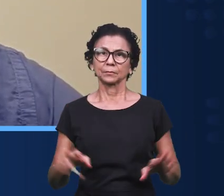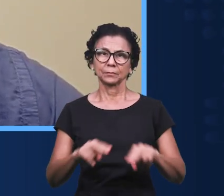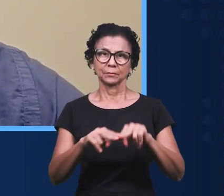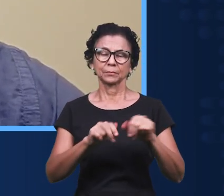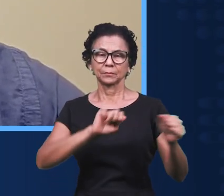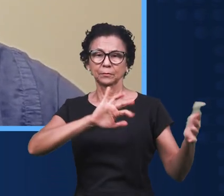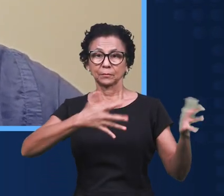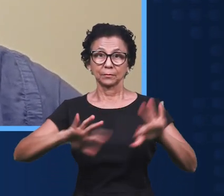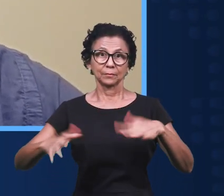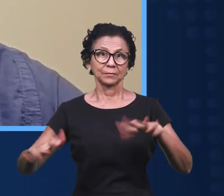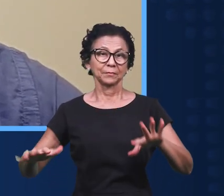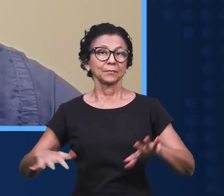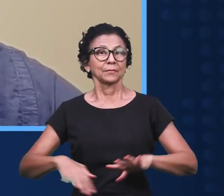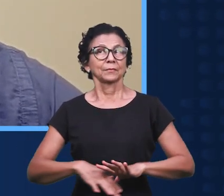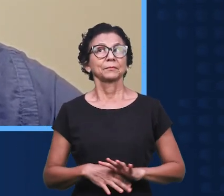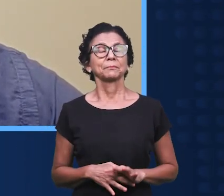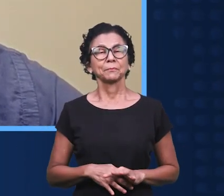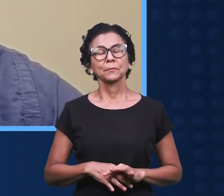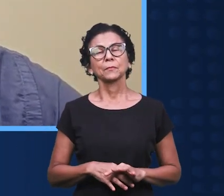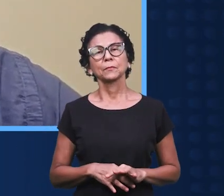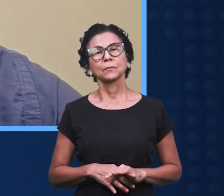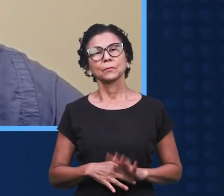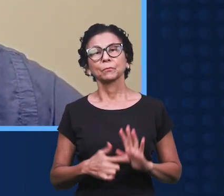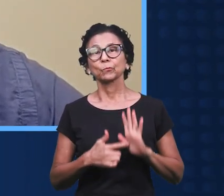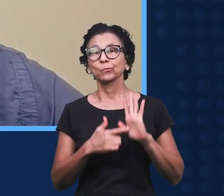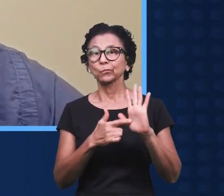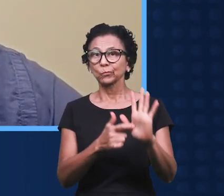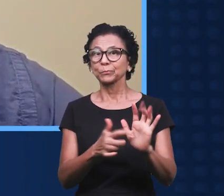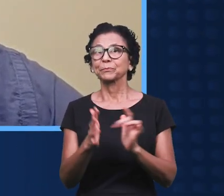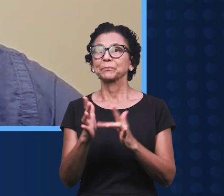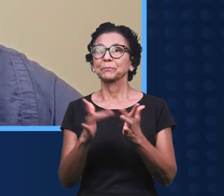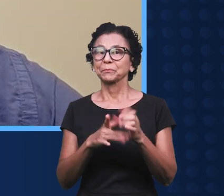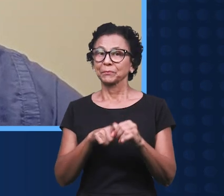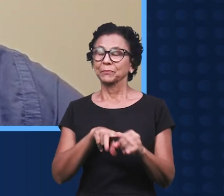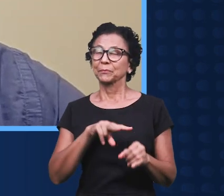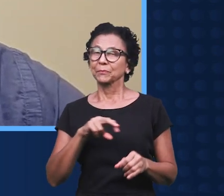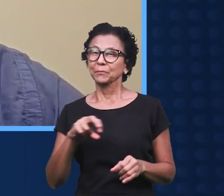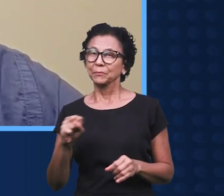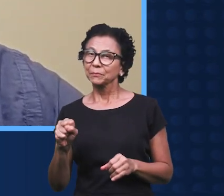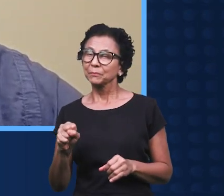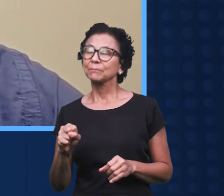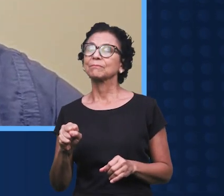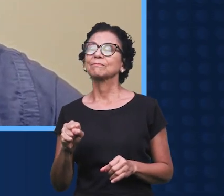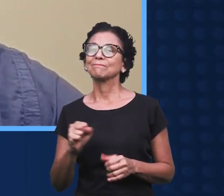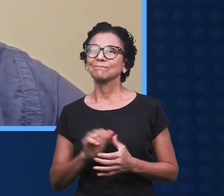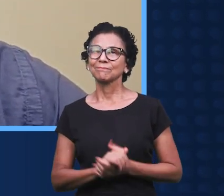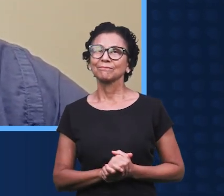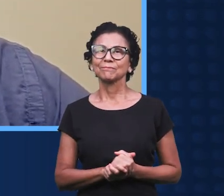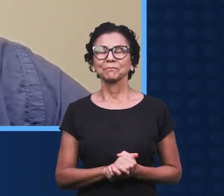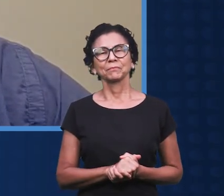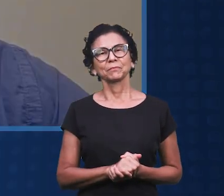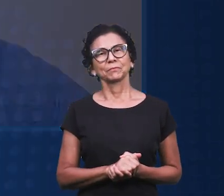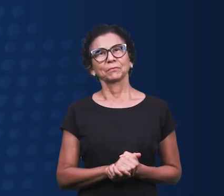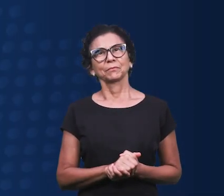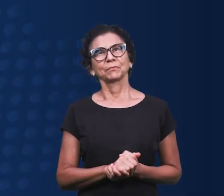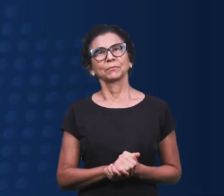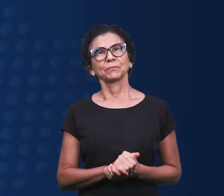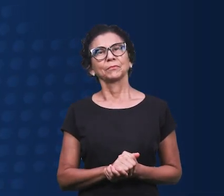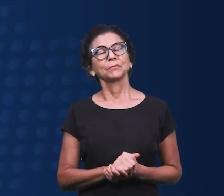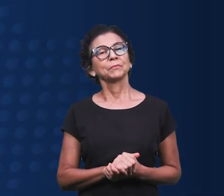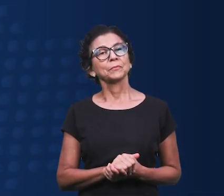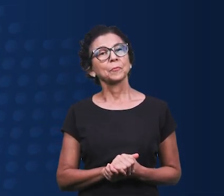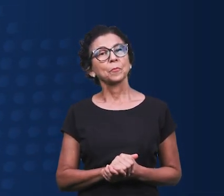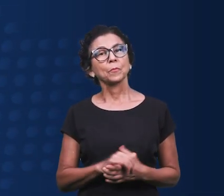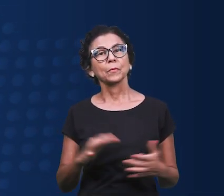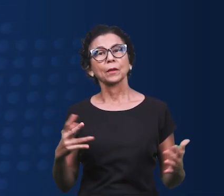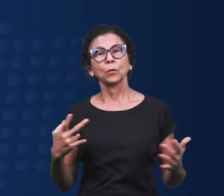dias, como um dos sinais da volta do Senhor Jesus, onde lemos: Porquanto